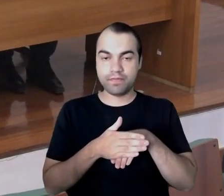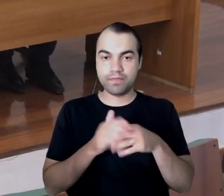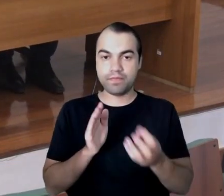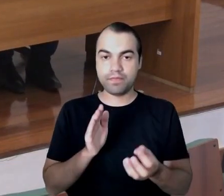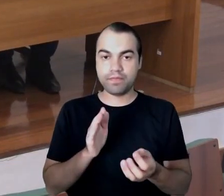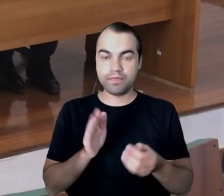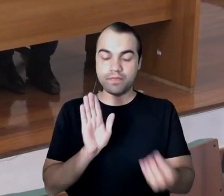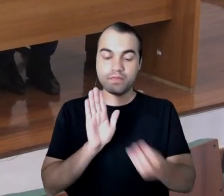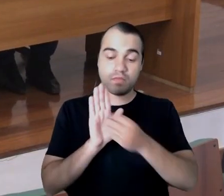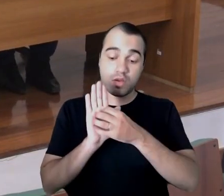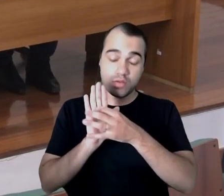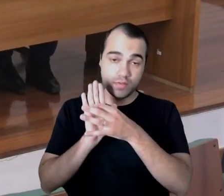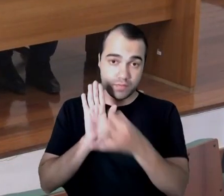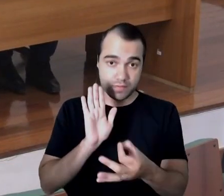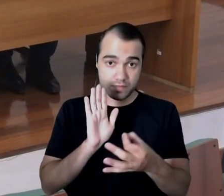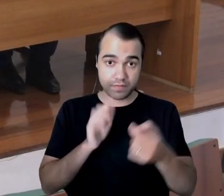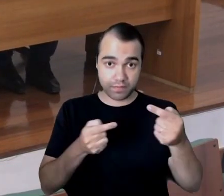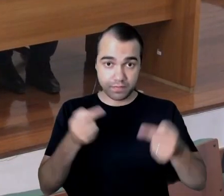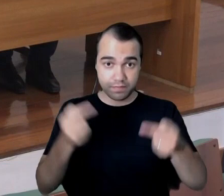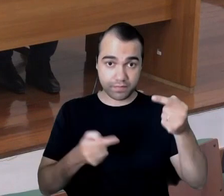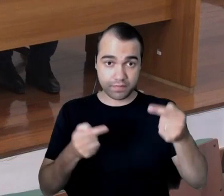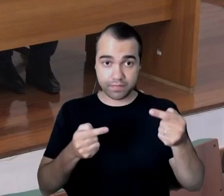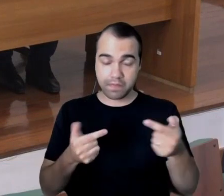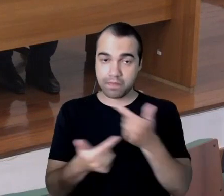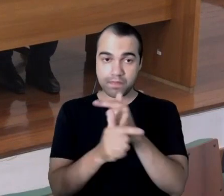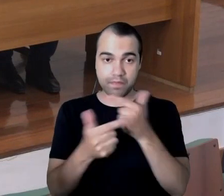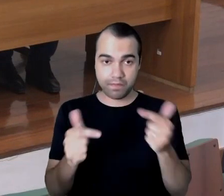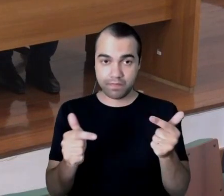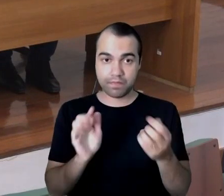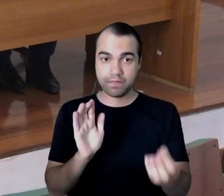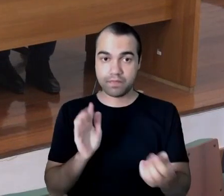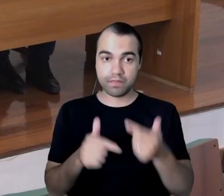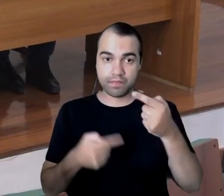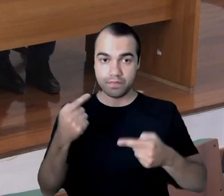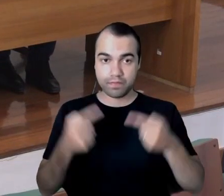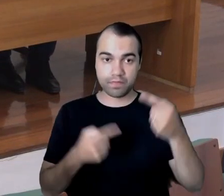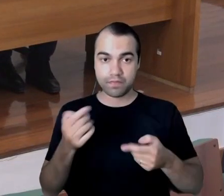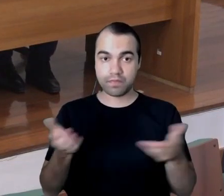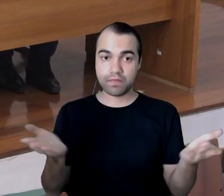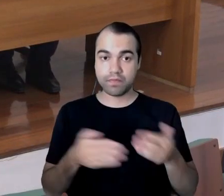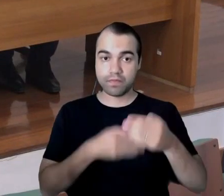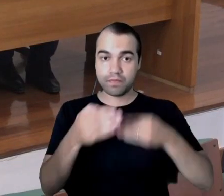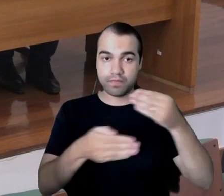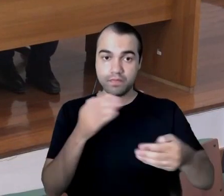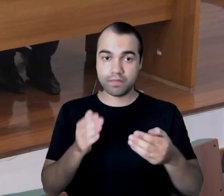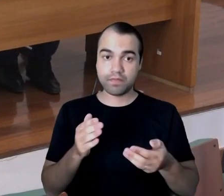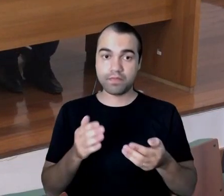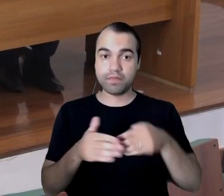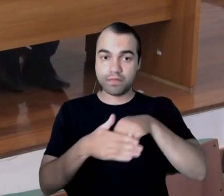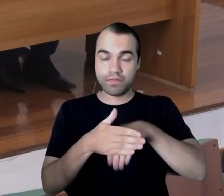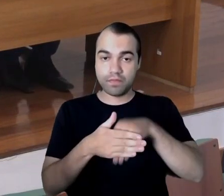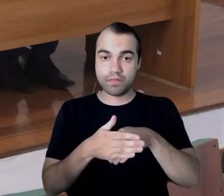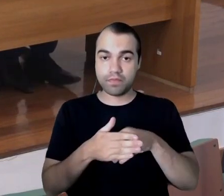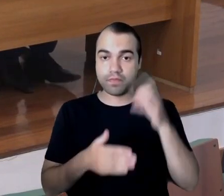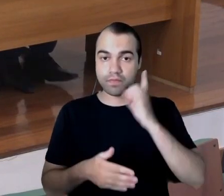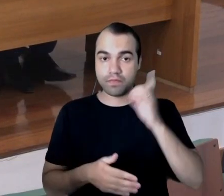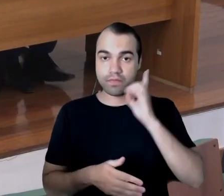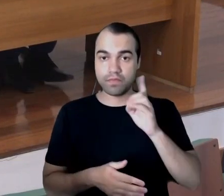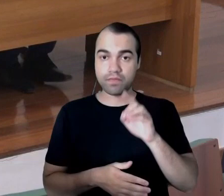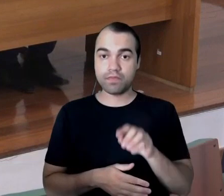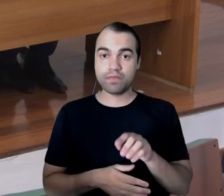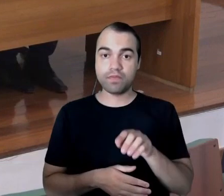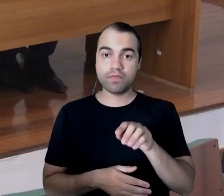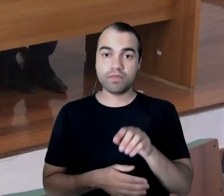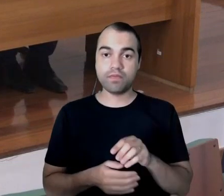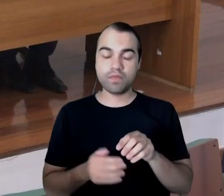em discussão uma vez Quem Queira discutir em processo de votação como vota Deputado Roberto Negreiros acompanhe integralmente o